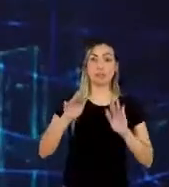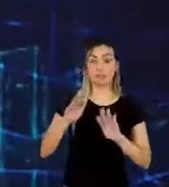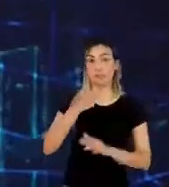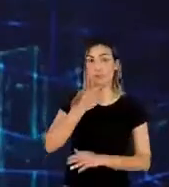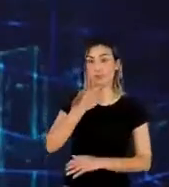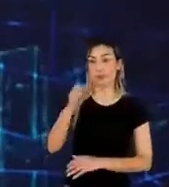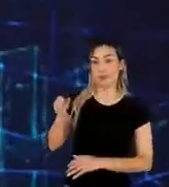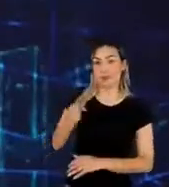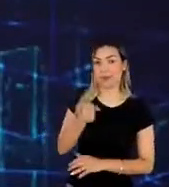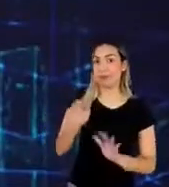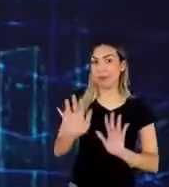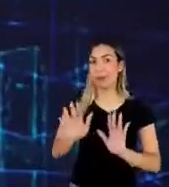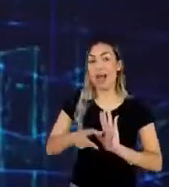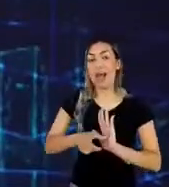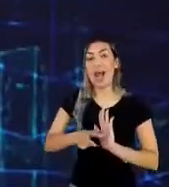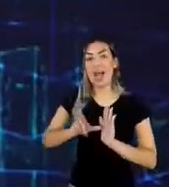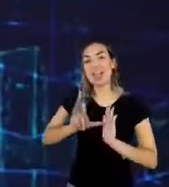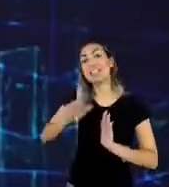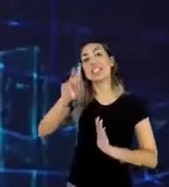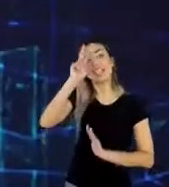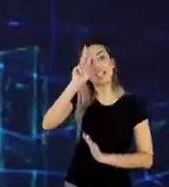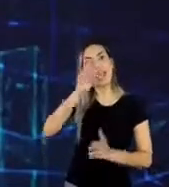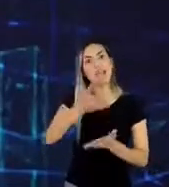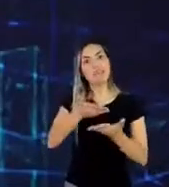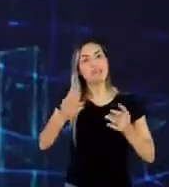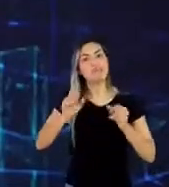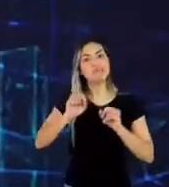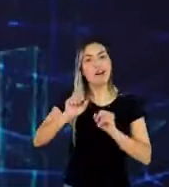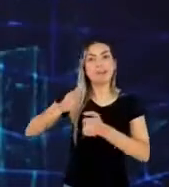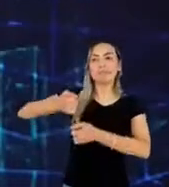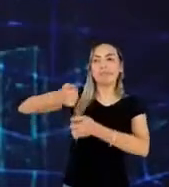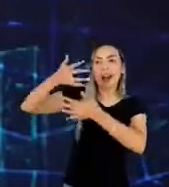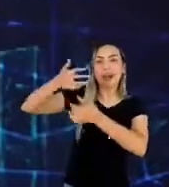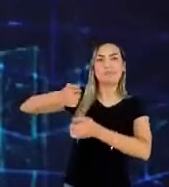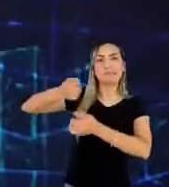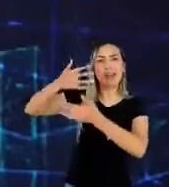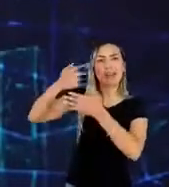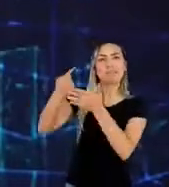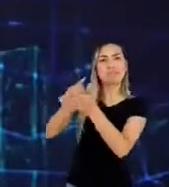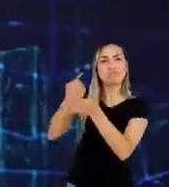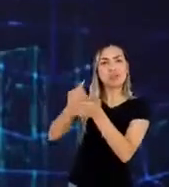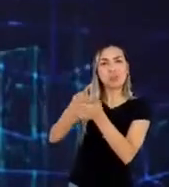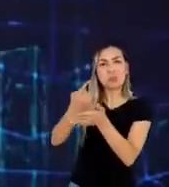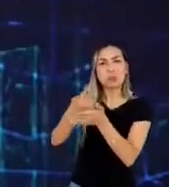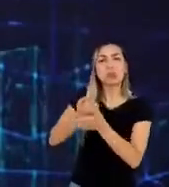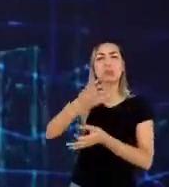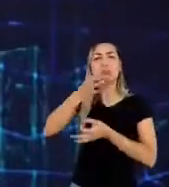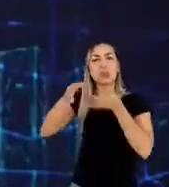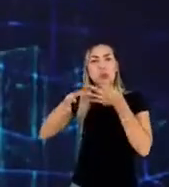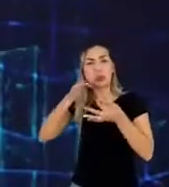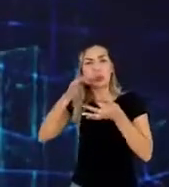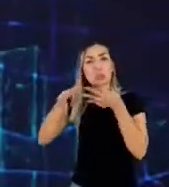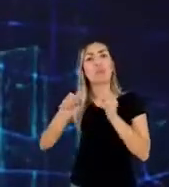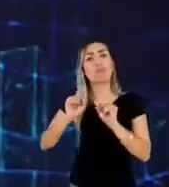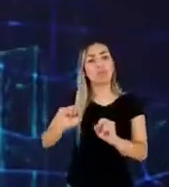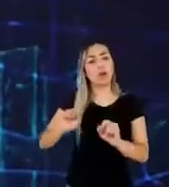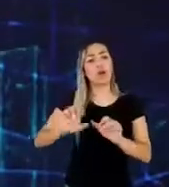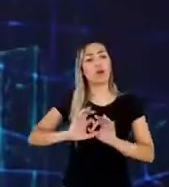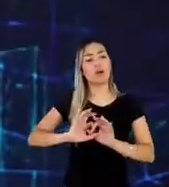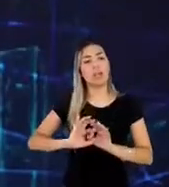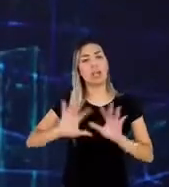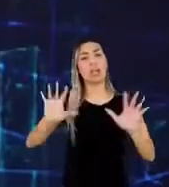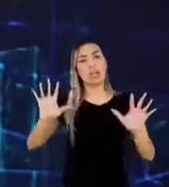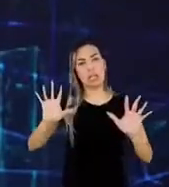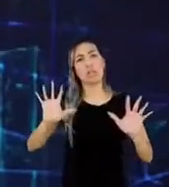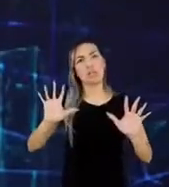novamente vocês para participarem, mandando as perguntas e comentários através do nosso chat. Teremos esse espaço de debates com os